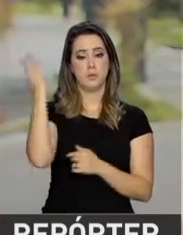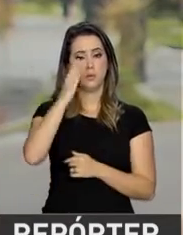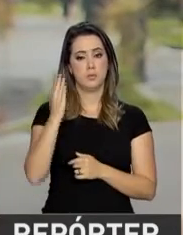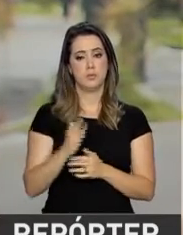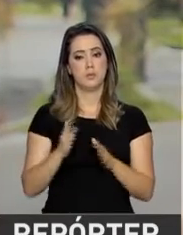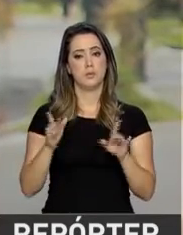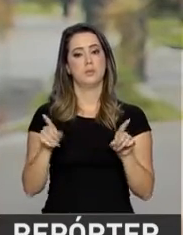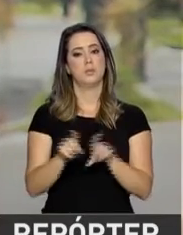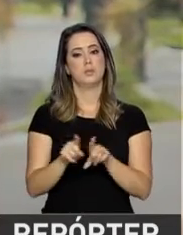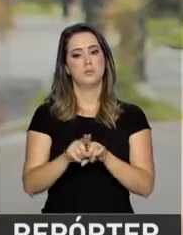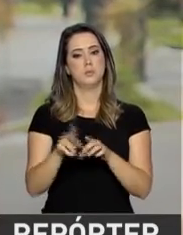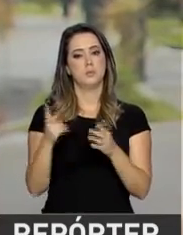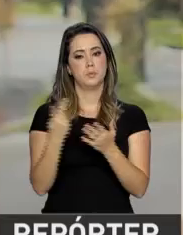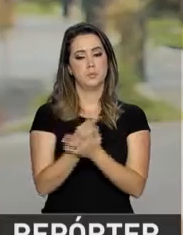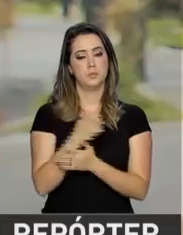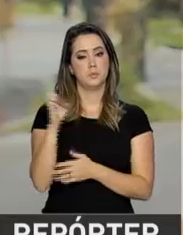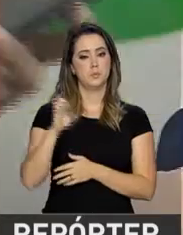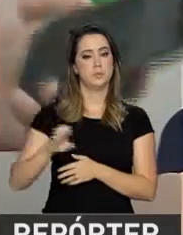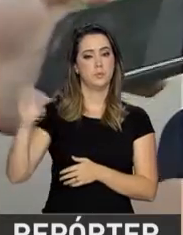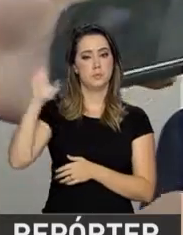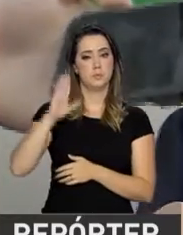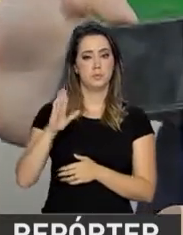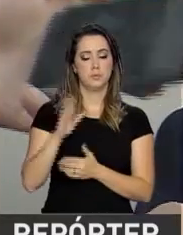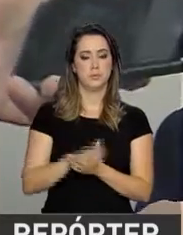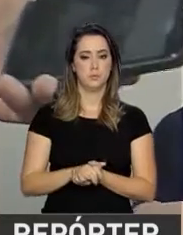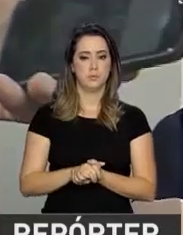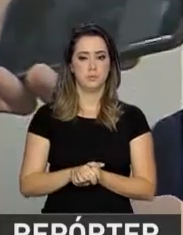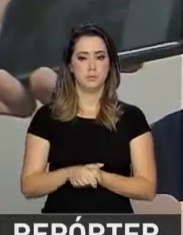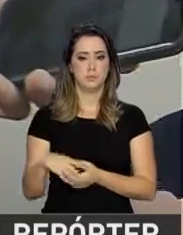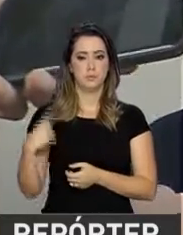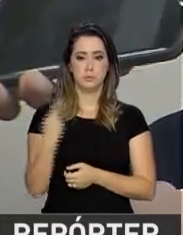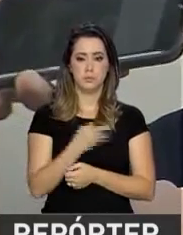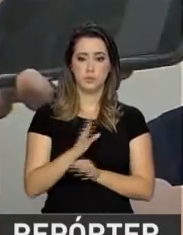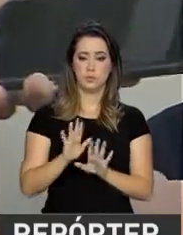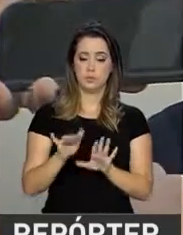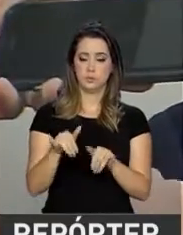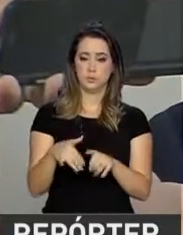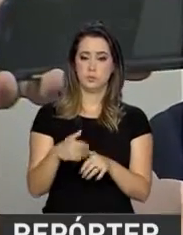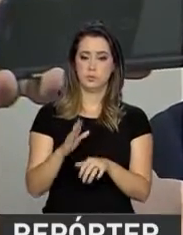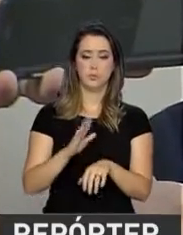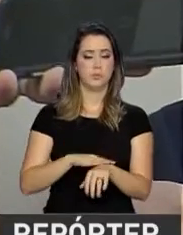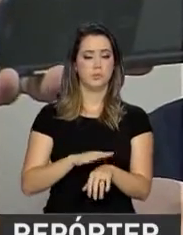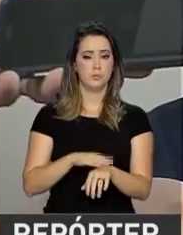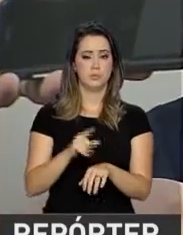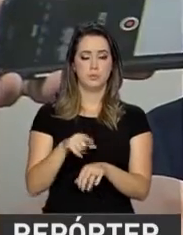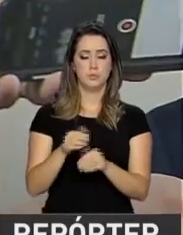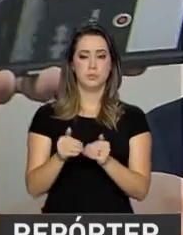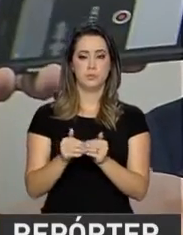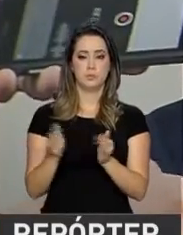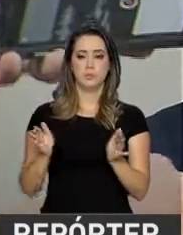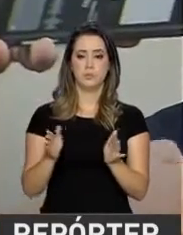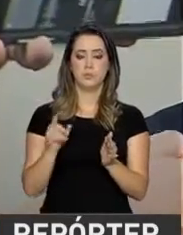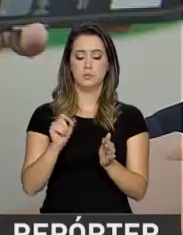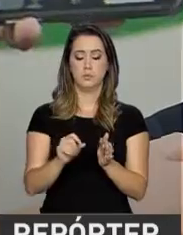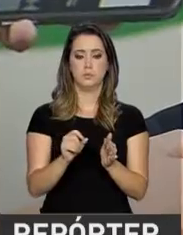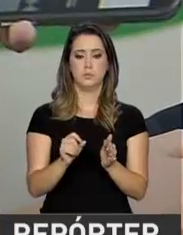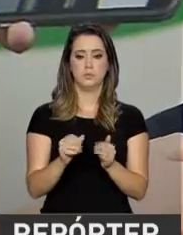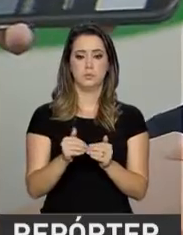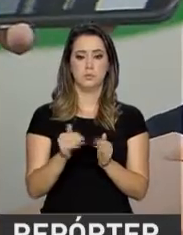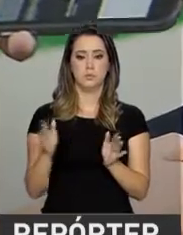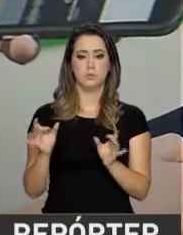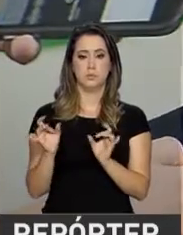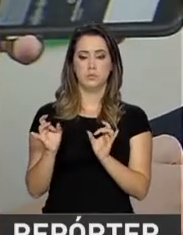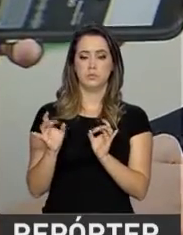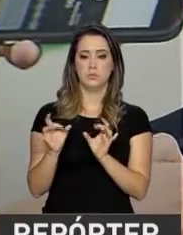foi assim também com a união europeia estamos a na fase final de abertura de de uma de